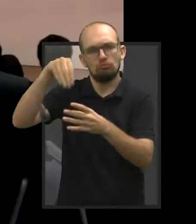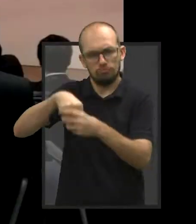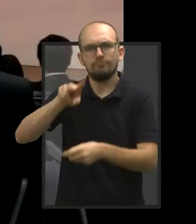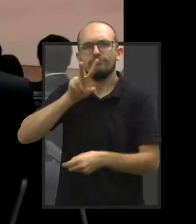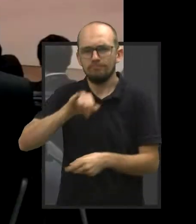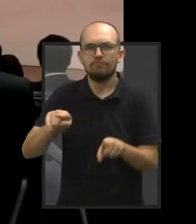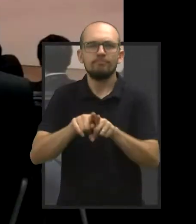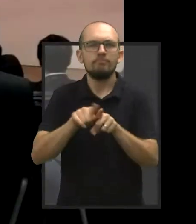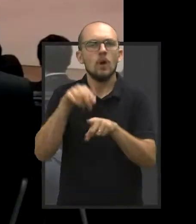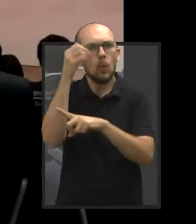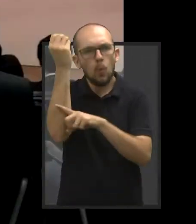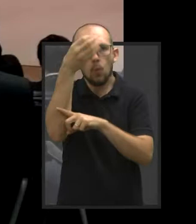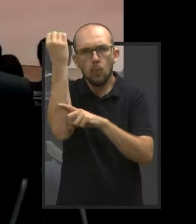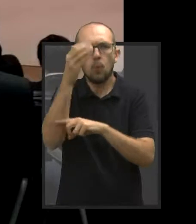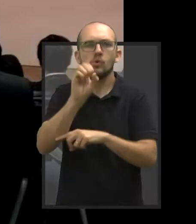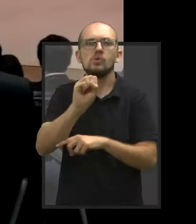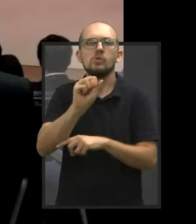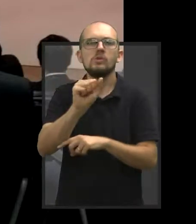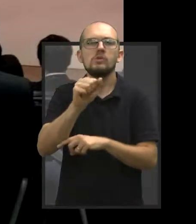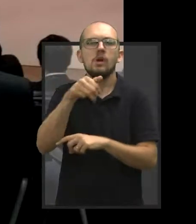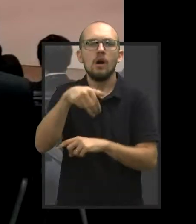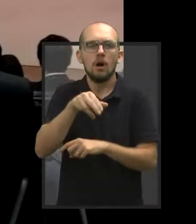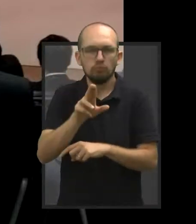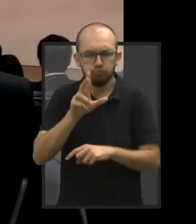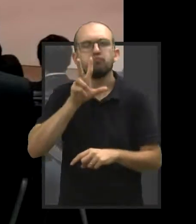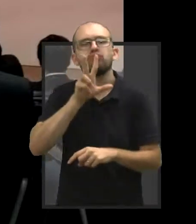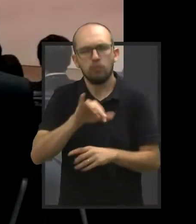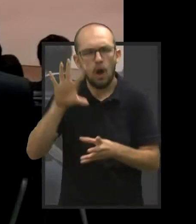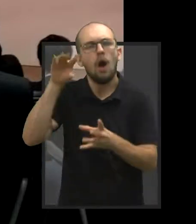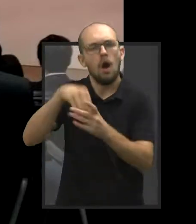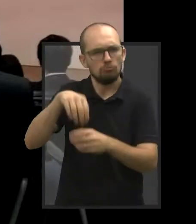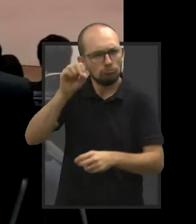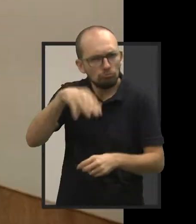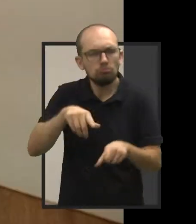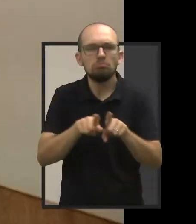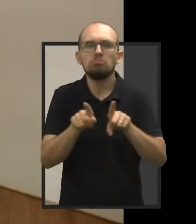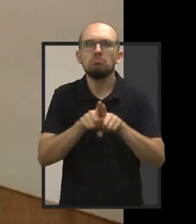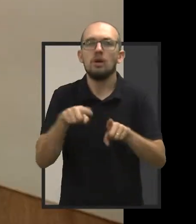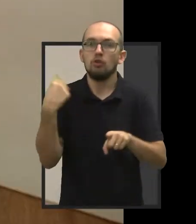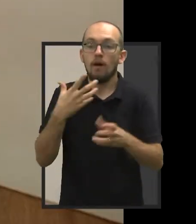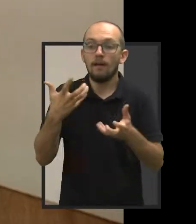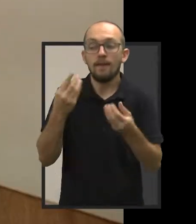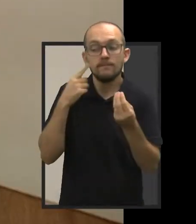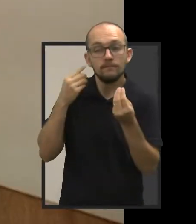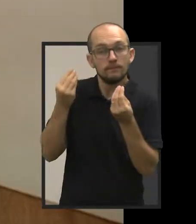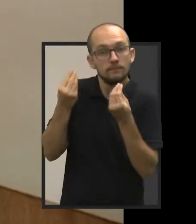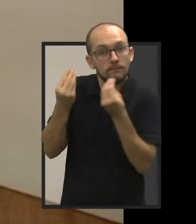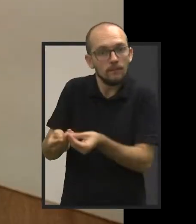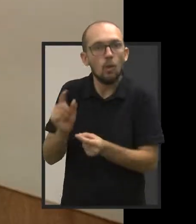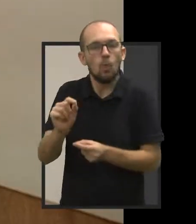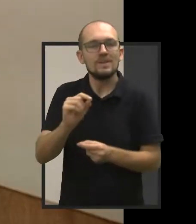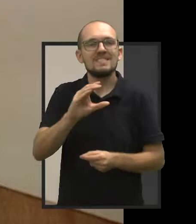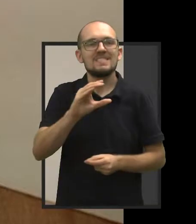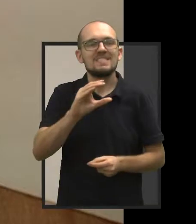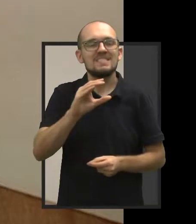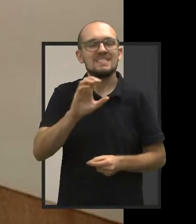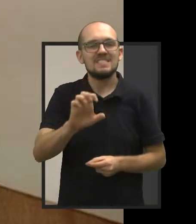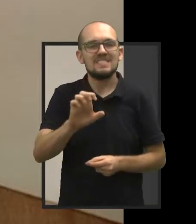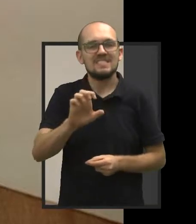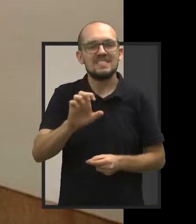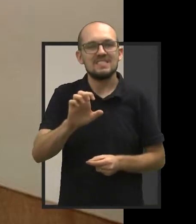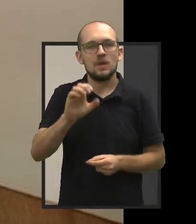ter uma viatura do SAMU, certo? Pretendemos levar também lá o CEL, né? Que é um centro